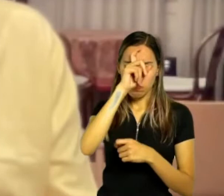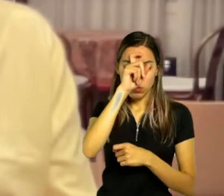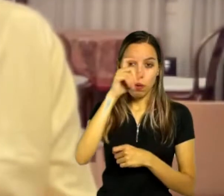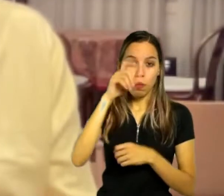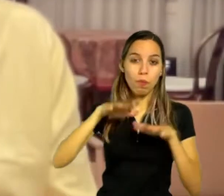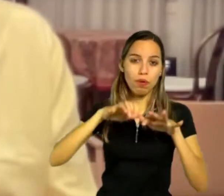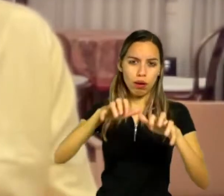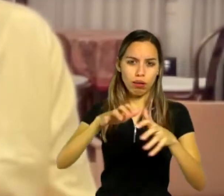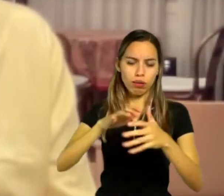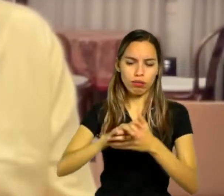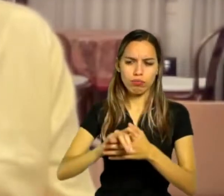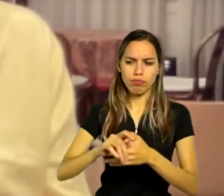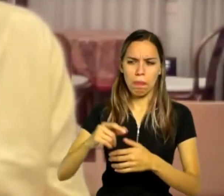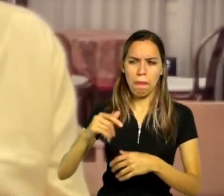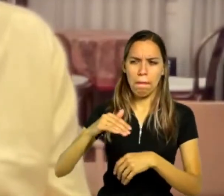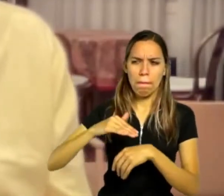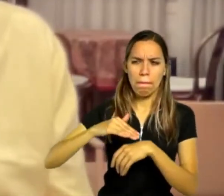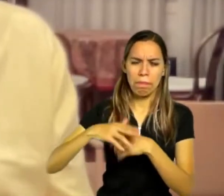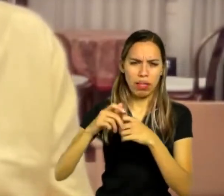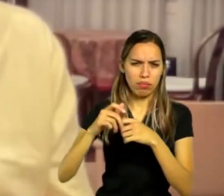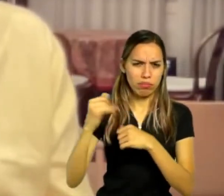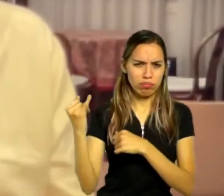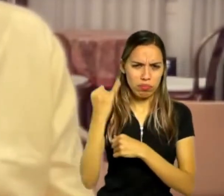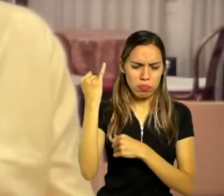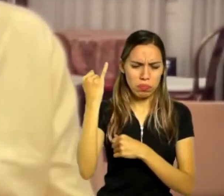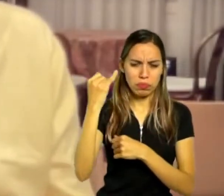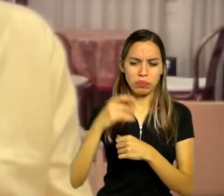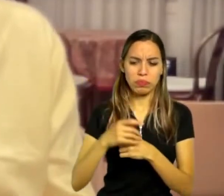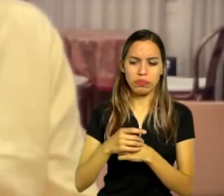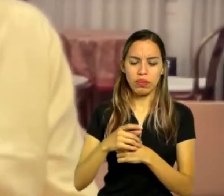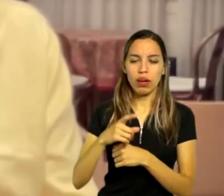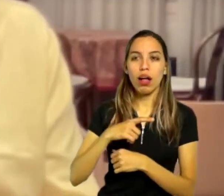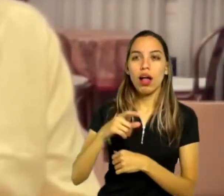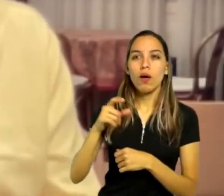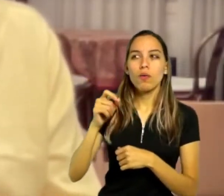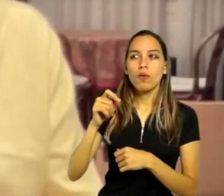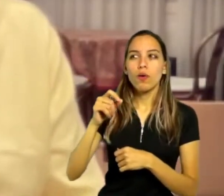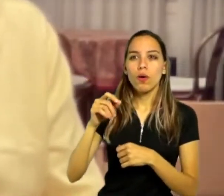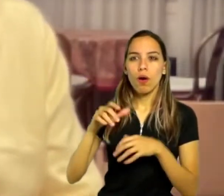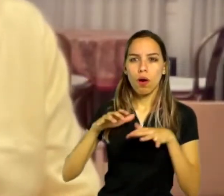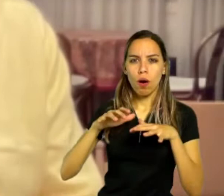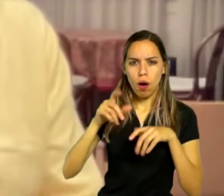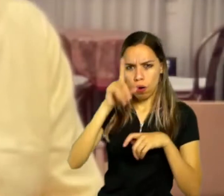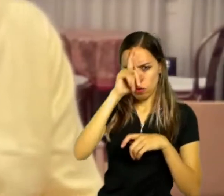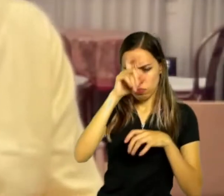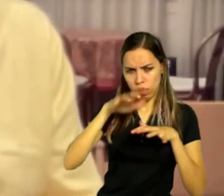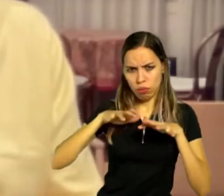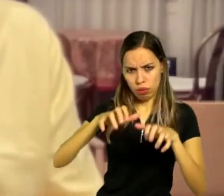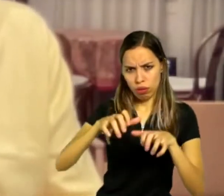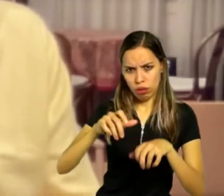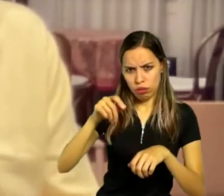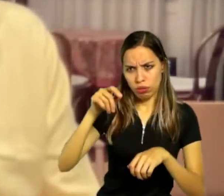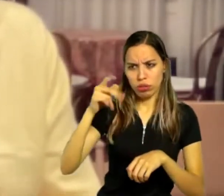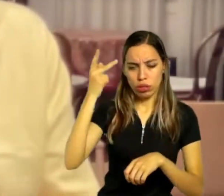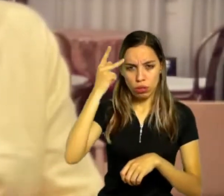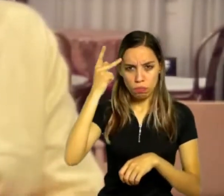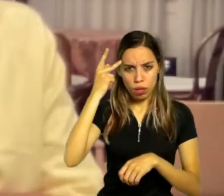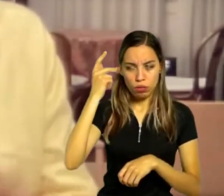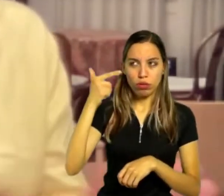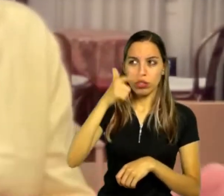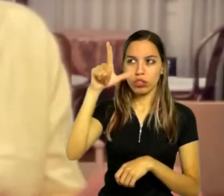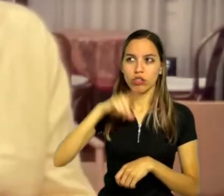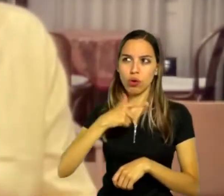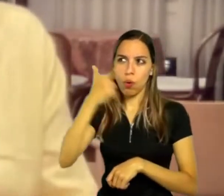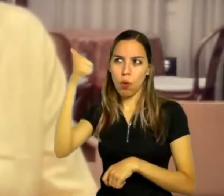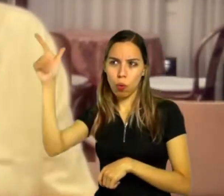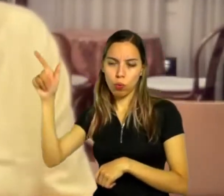centros brasileiros importantes. Um era o Hospital do Câncer de São Paulo, e o outro era o INCA, o Instituto Nacional do Câncer, no Rio de Janeiro. Era